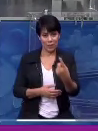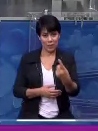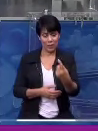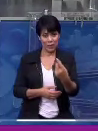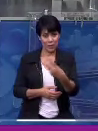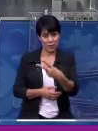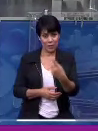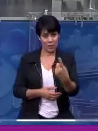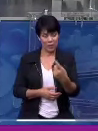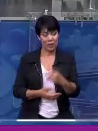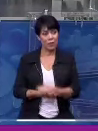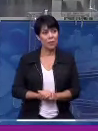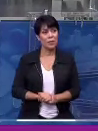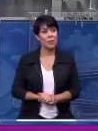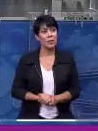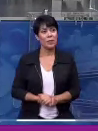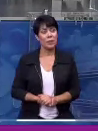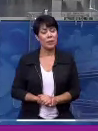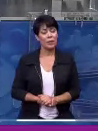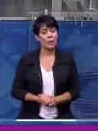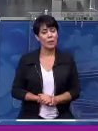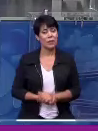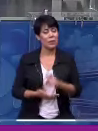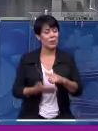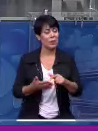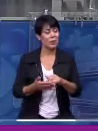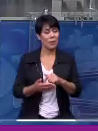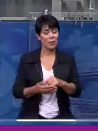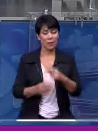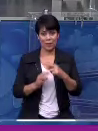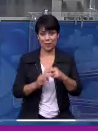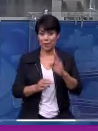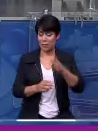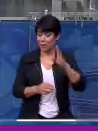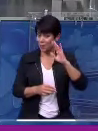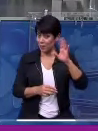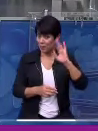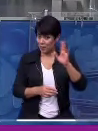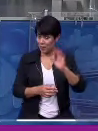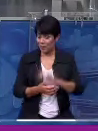Vermelha, 21. Loterias Caixa, já pensou?